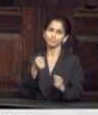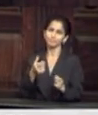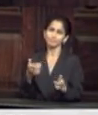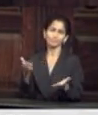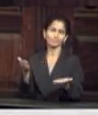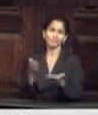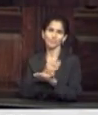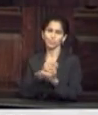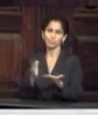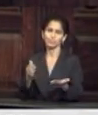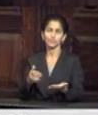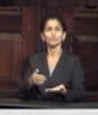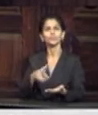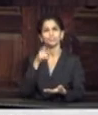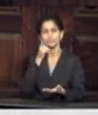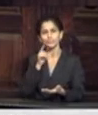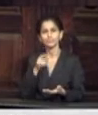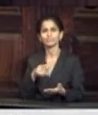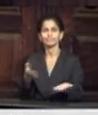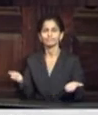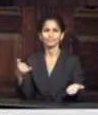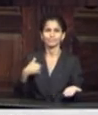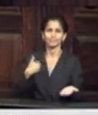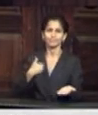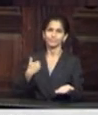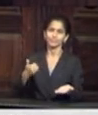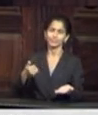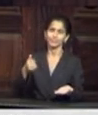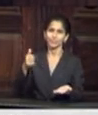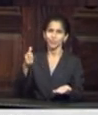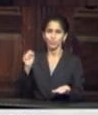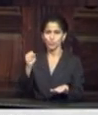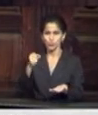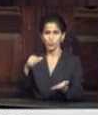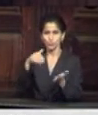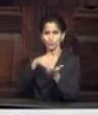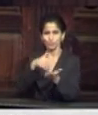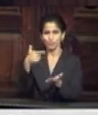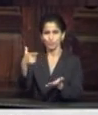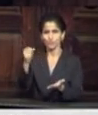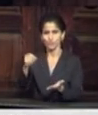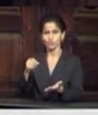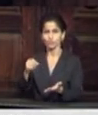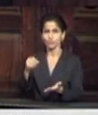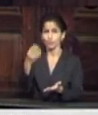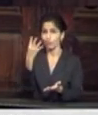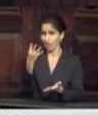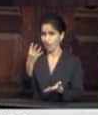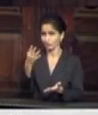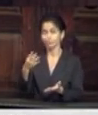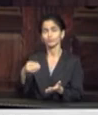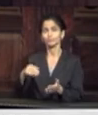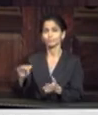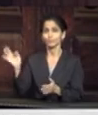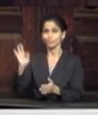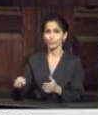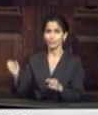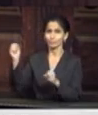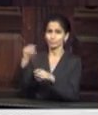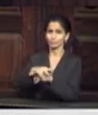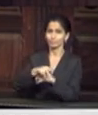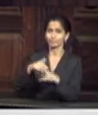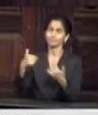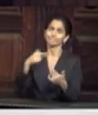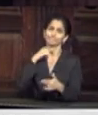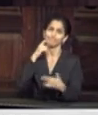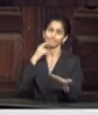deste século, mas o percentual ainda baixo de jovens de 18 a 24 anos no ensino superior. Tudo isso corre